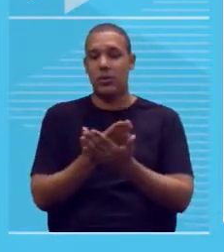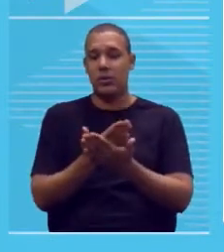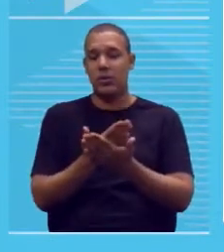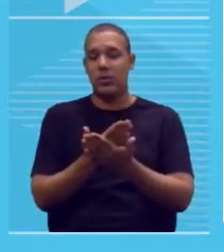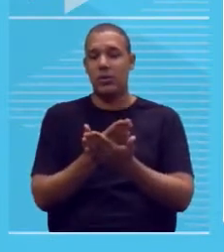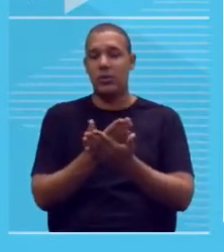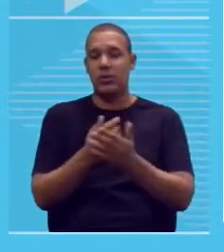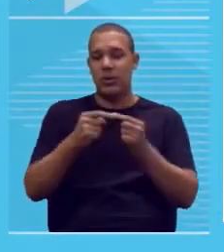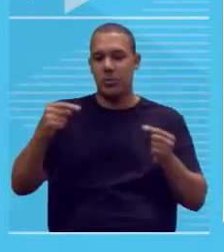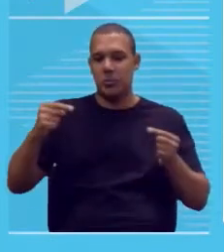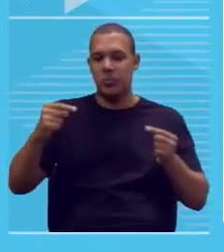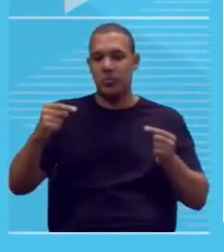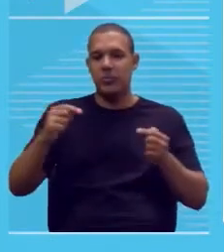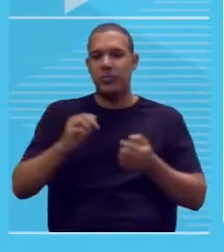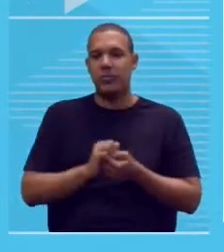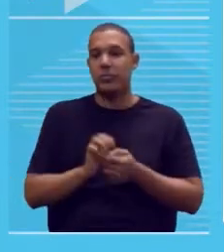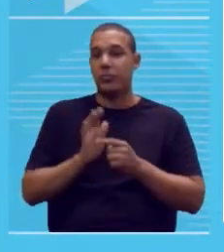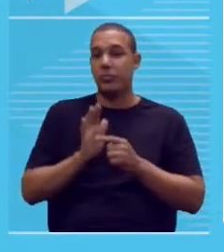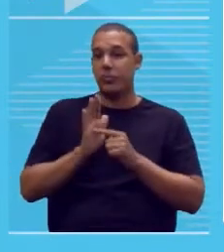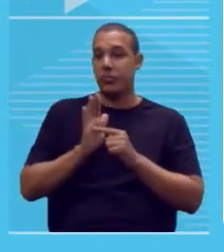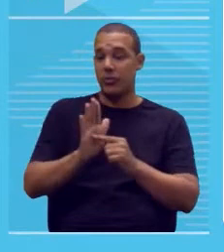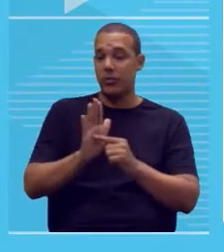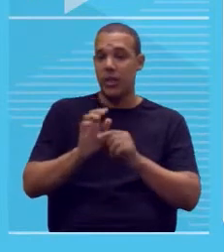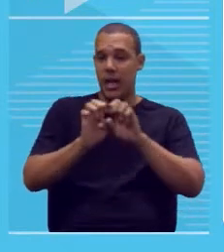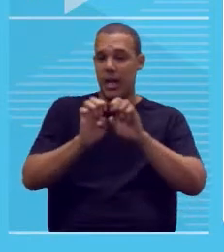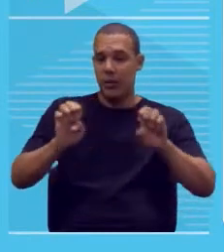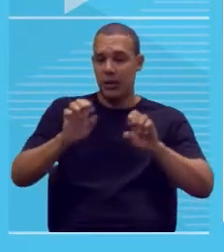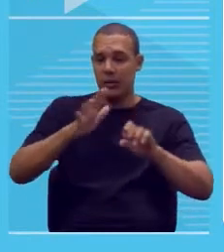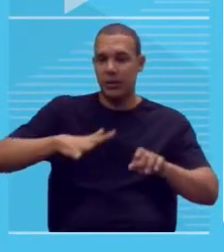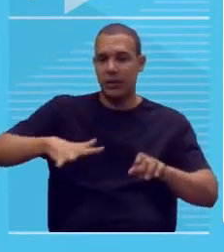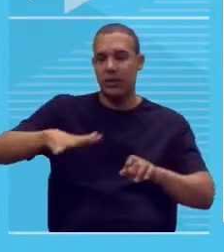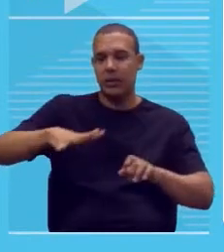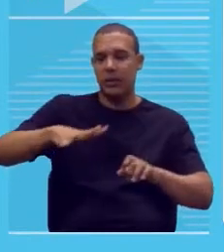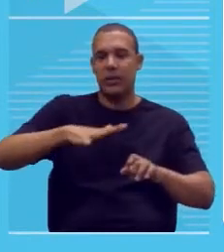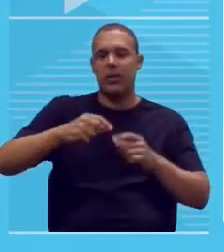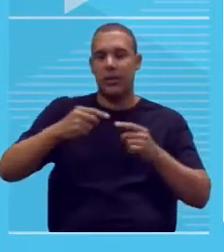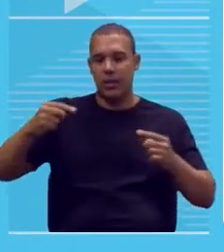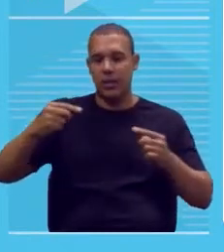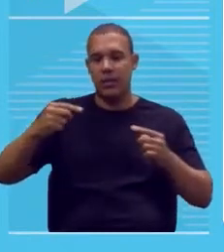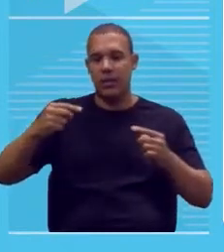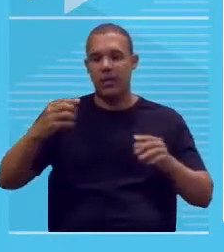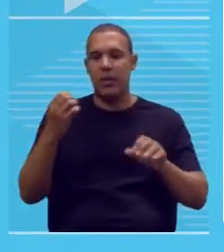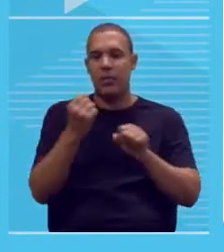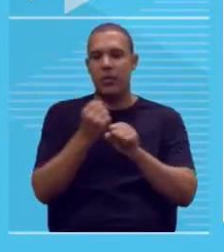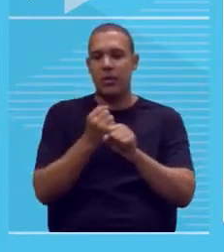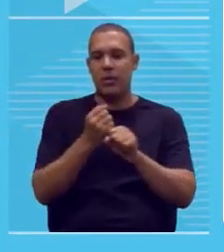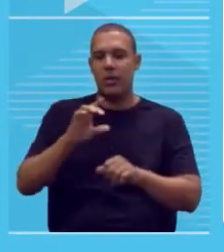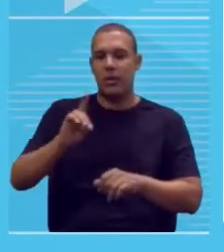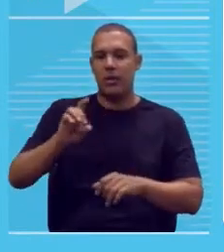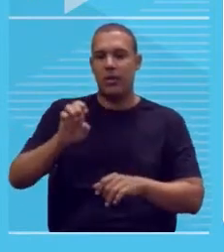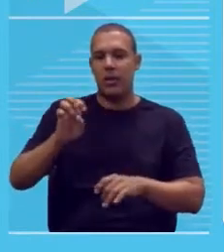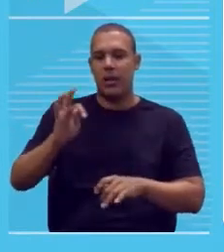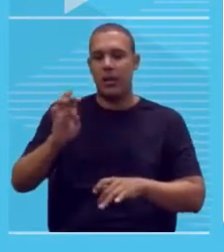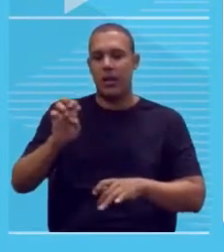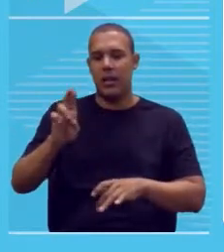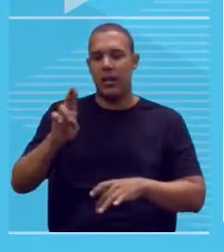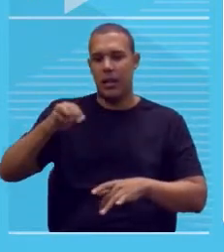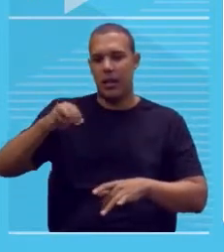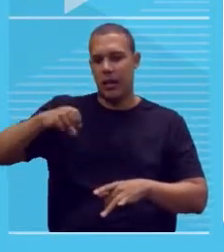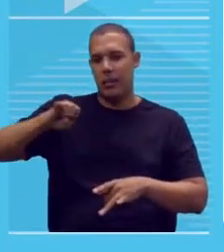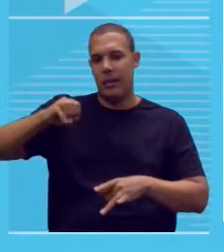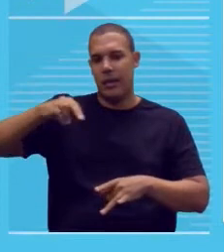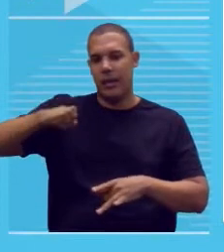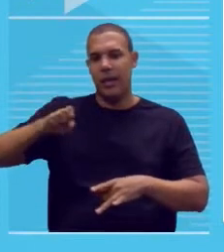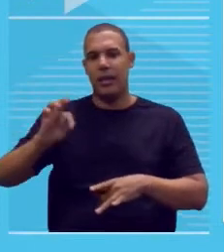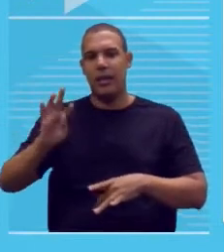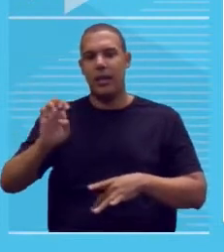reta. Apresentamos a equação geral da reta como sendo calculada a partir do determinante da matriz obtida